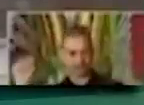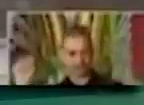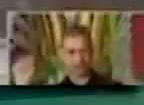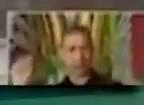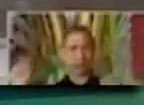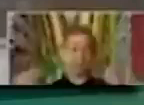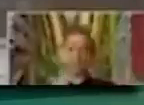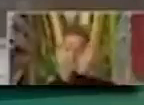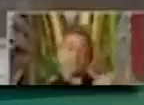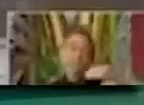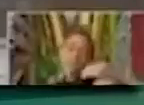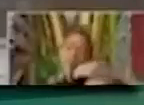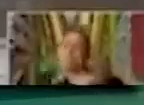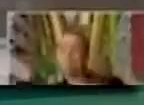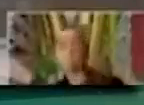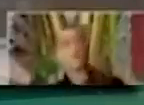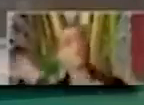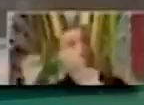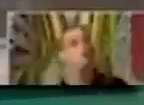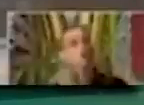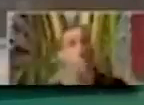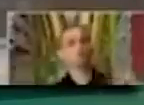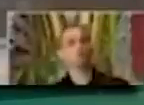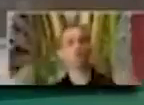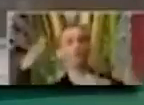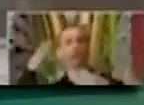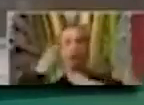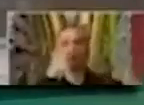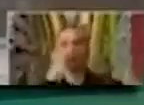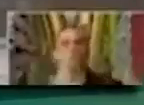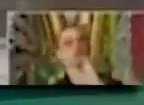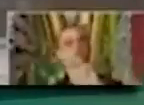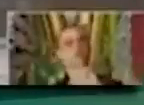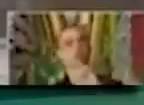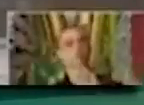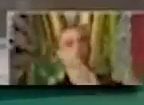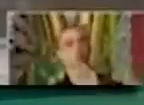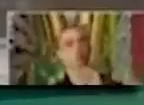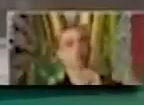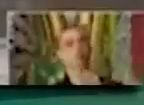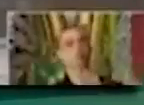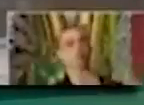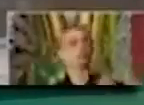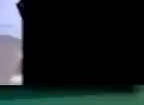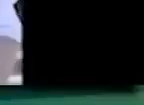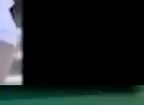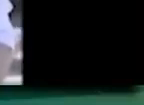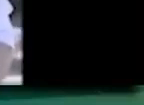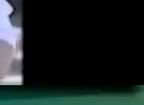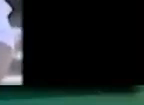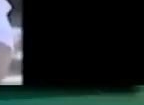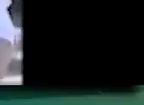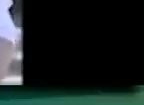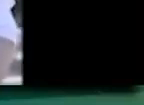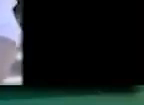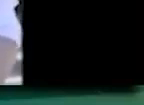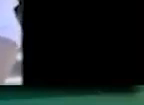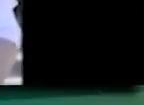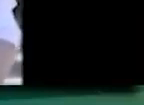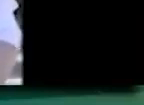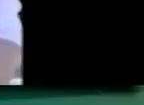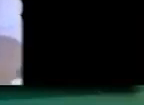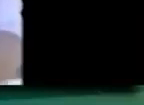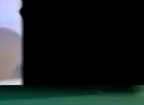Luiz Henrique Mandetta, que distribuísse o medicamento na rede pública do país. O que o Estado de Alagoas